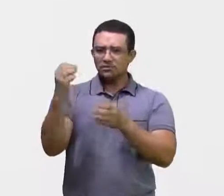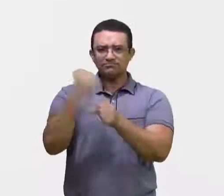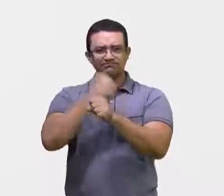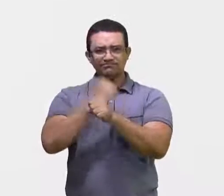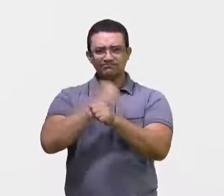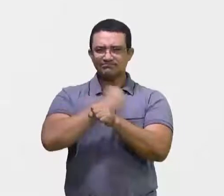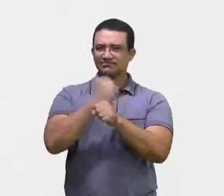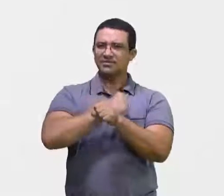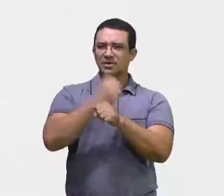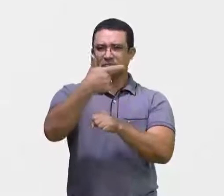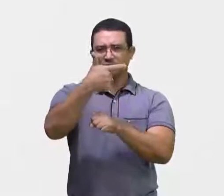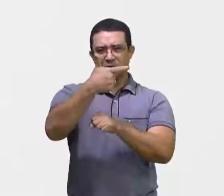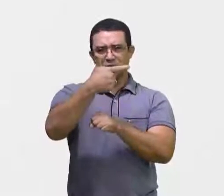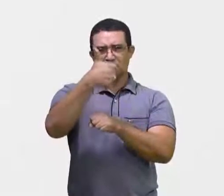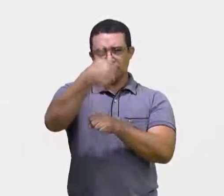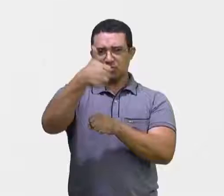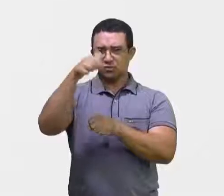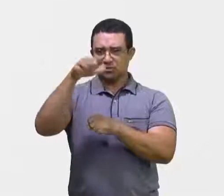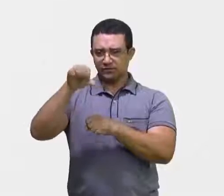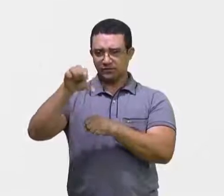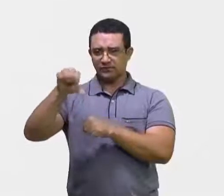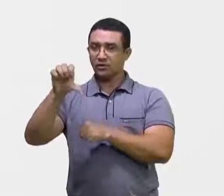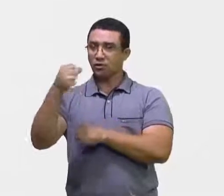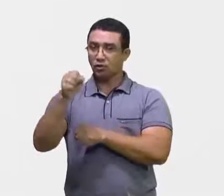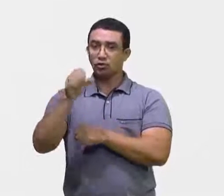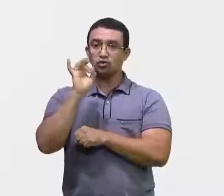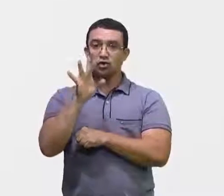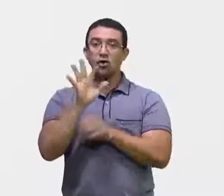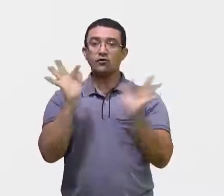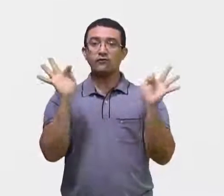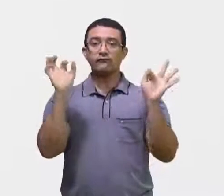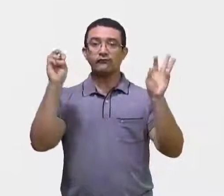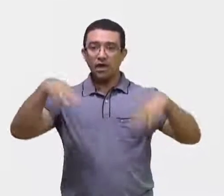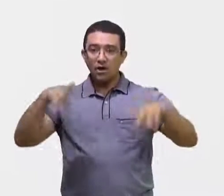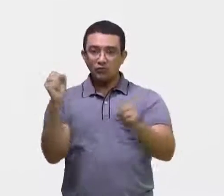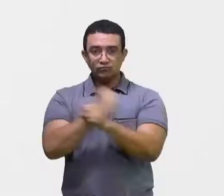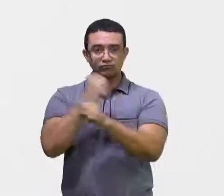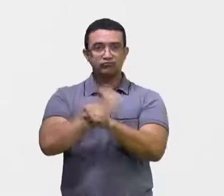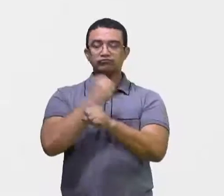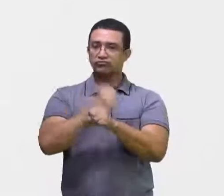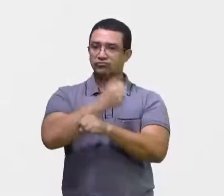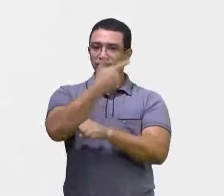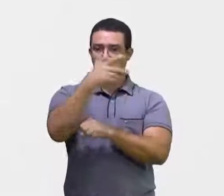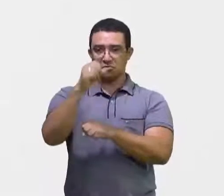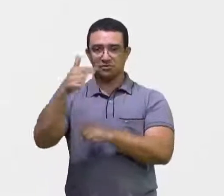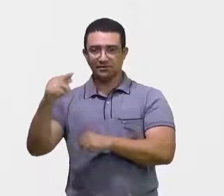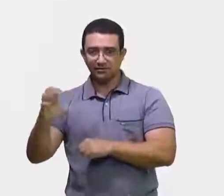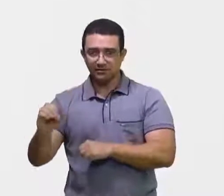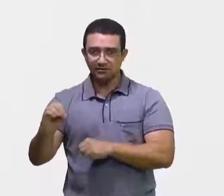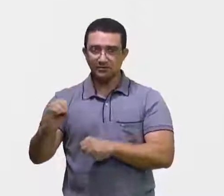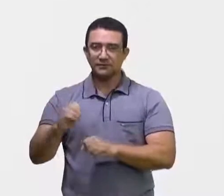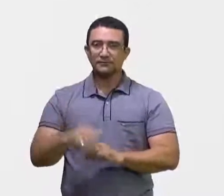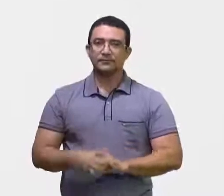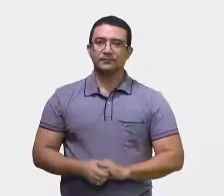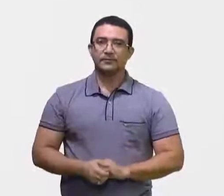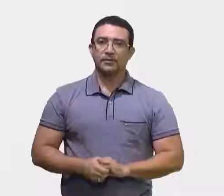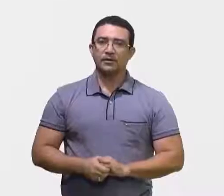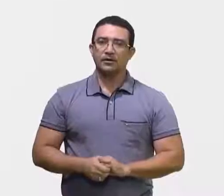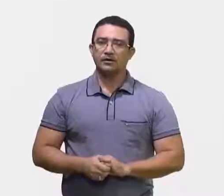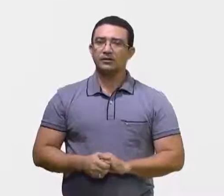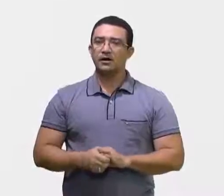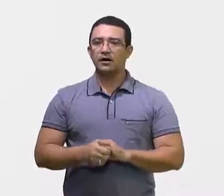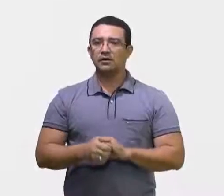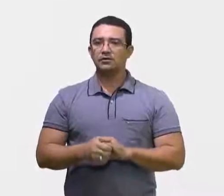só, em 1998 e só será concluído em 2070. E para muitos, olha só,